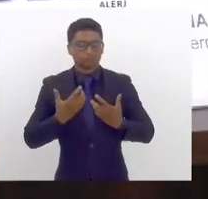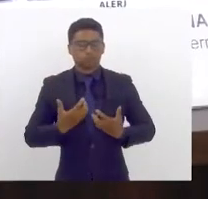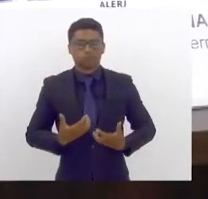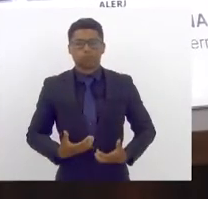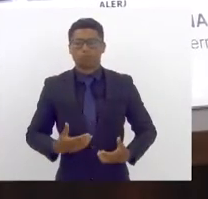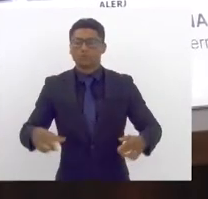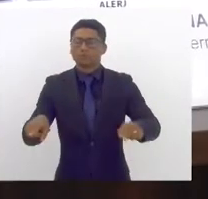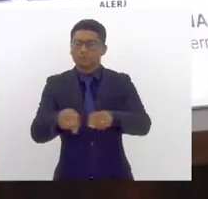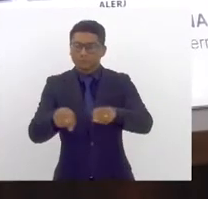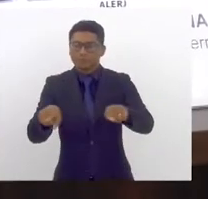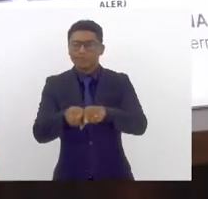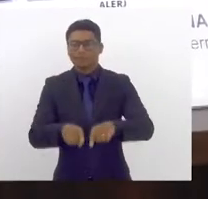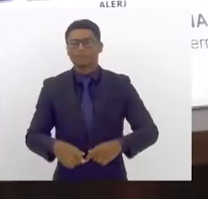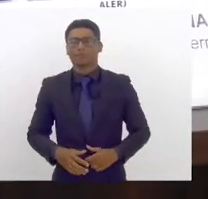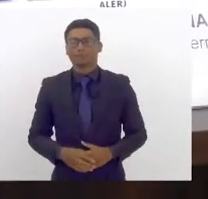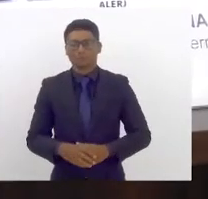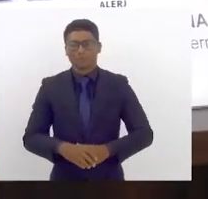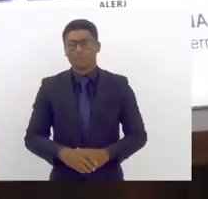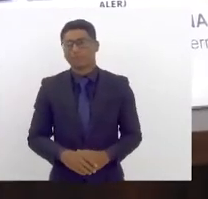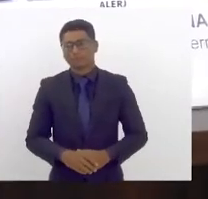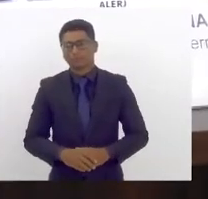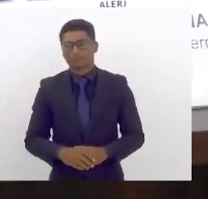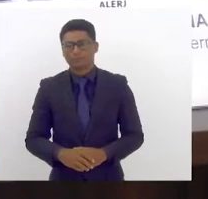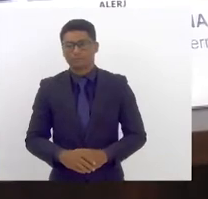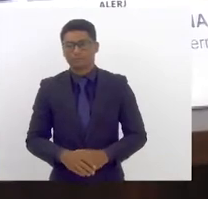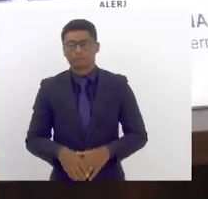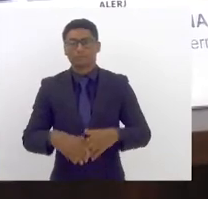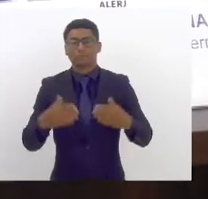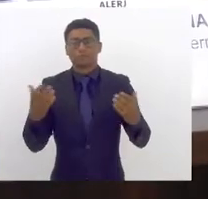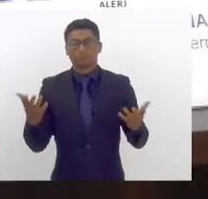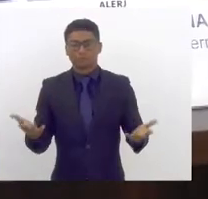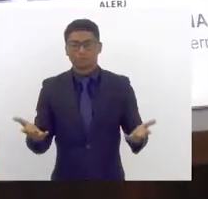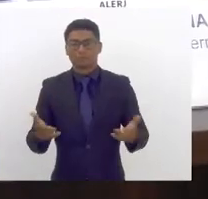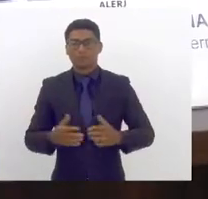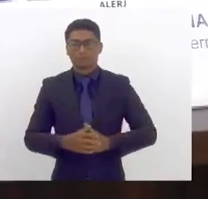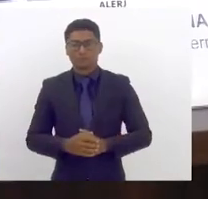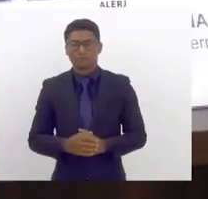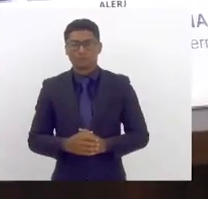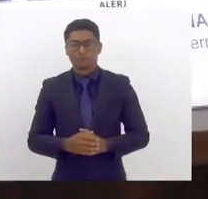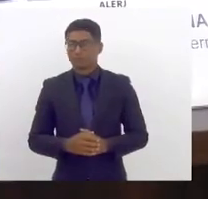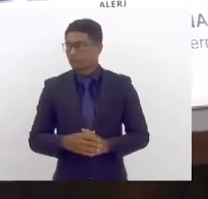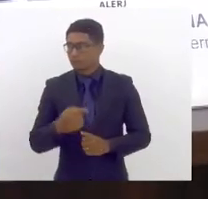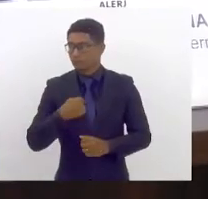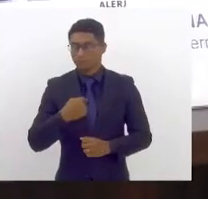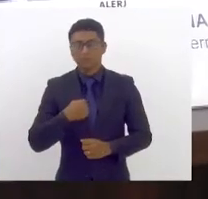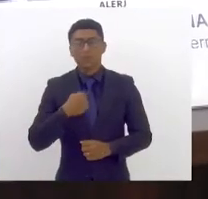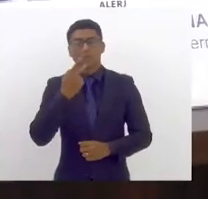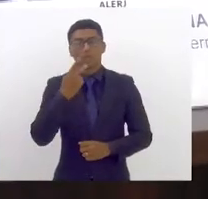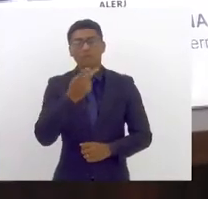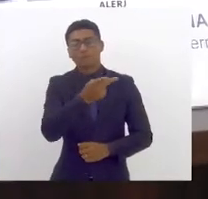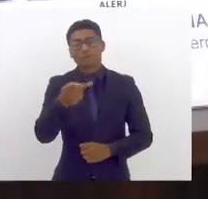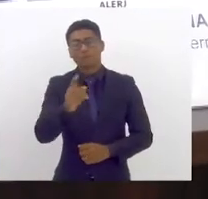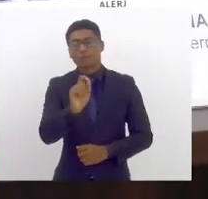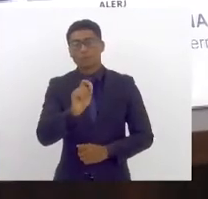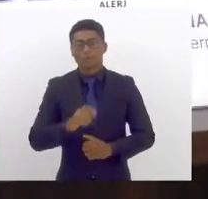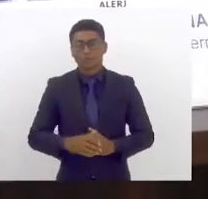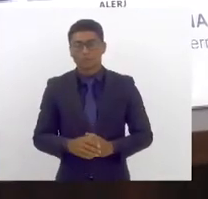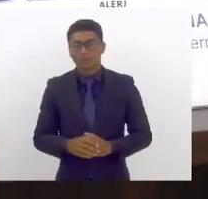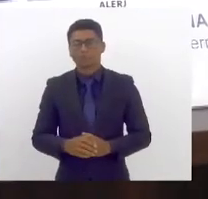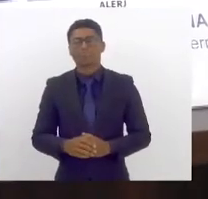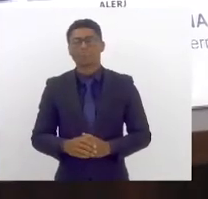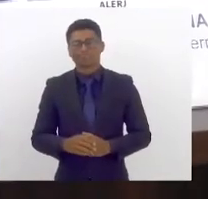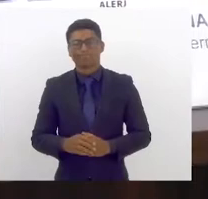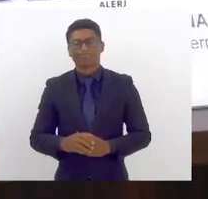acoplada nessa nesse combo né E então eu queria falar que hoje ressaltar a